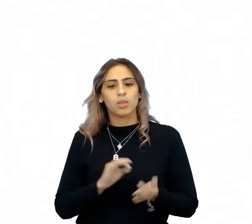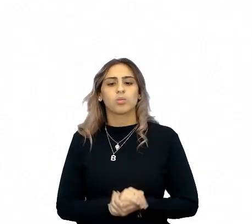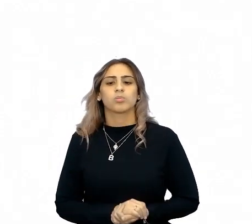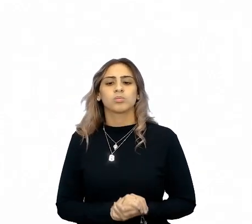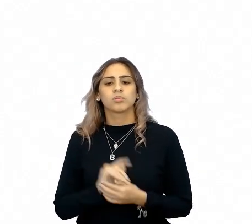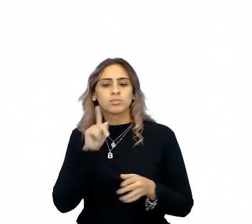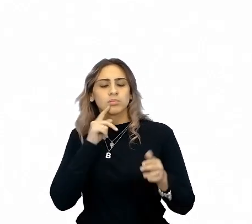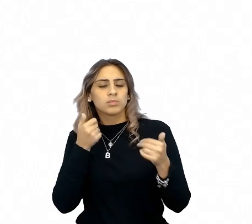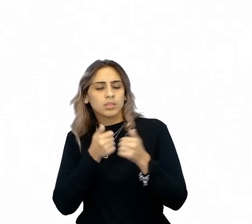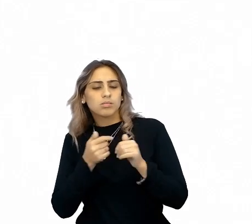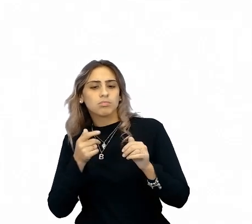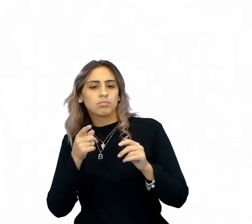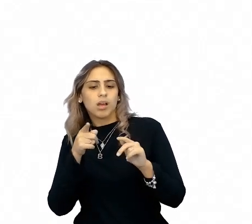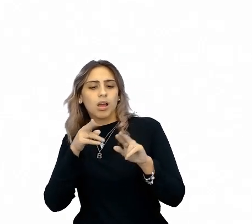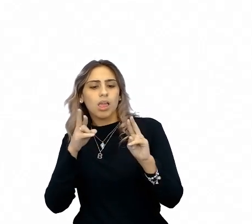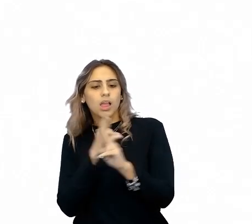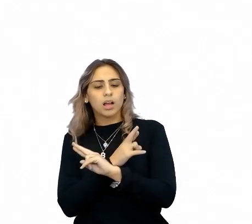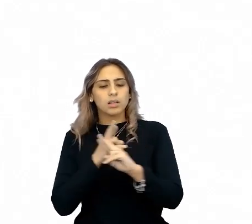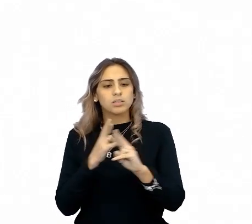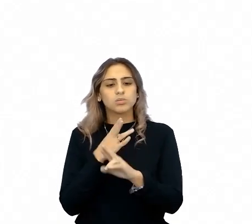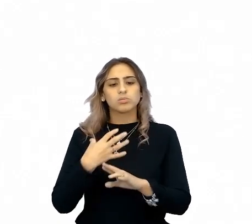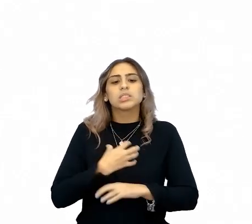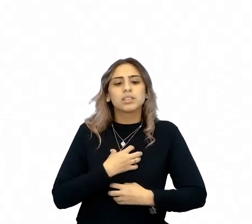que estabelecem as relações de